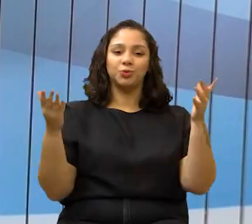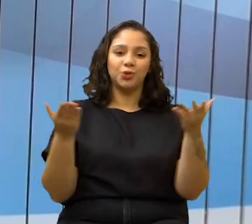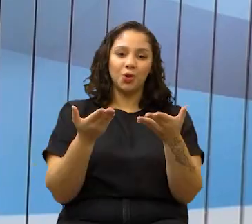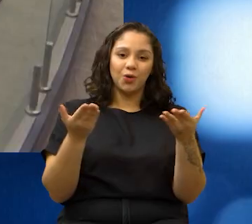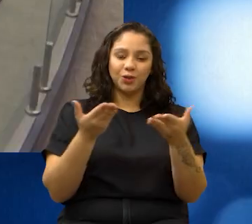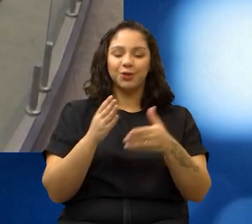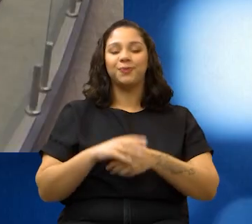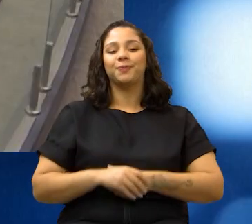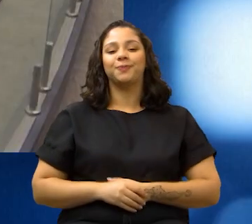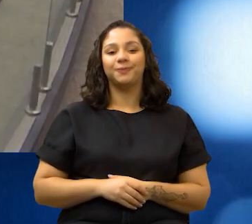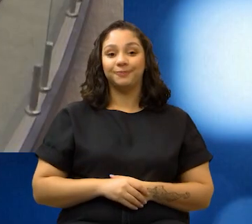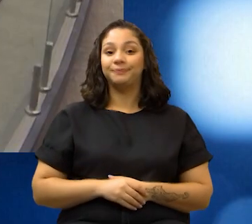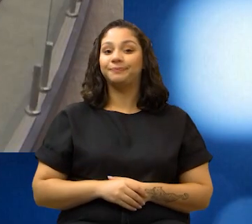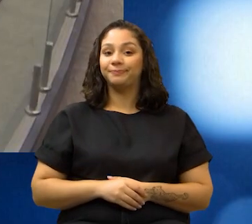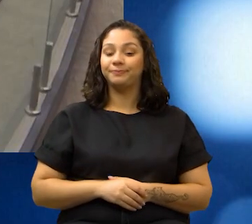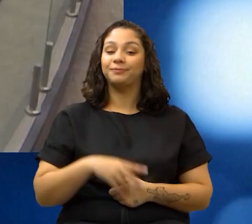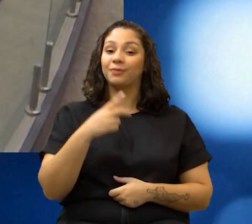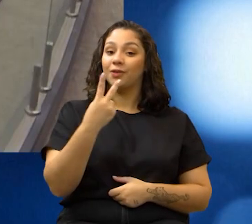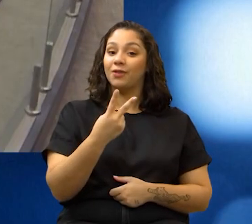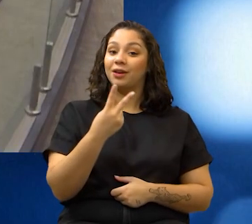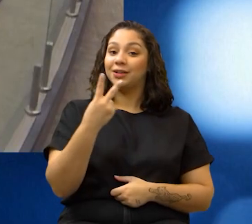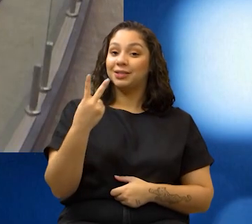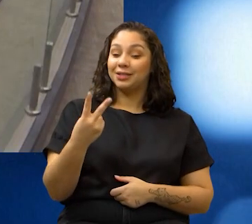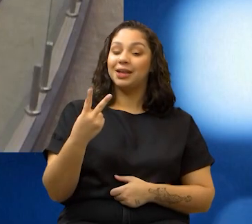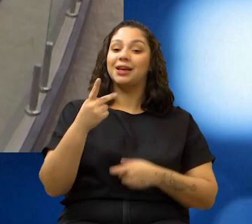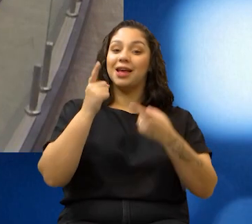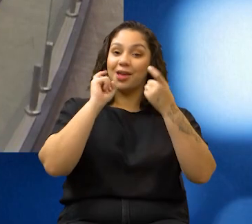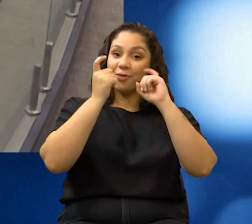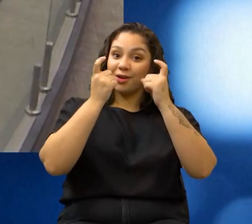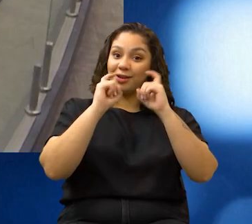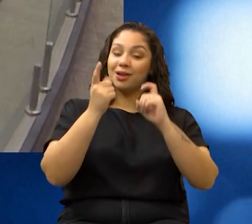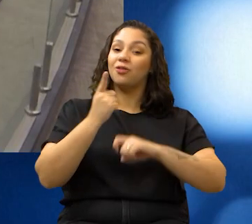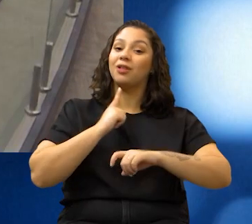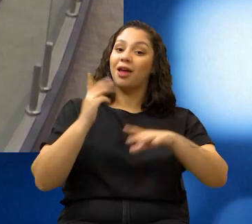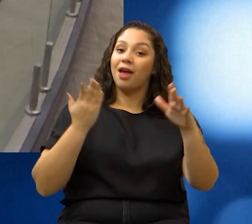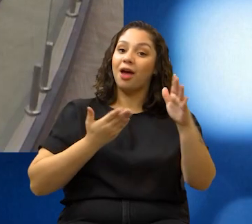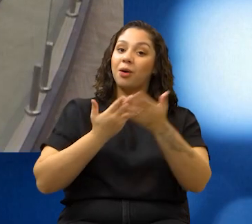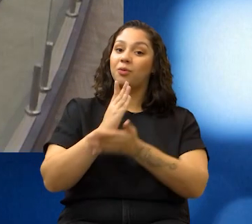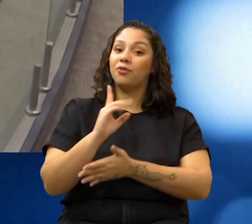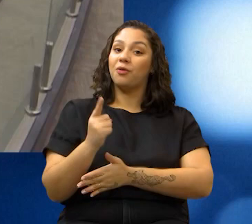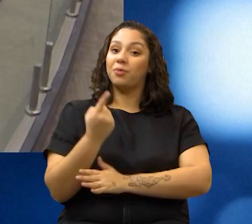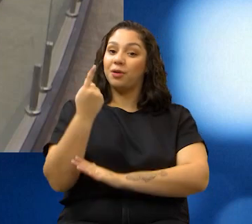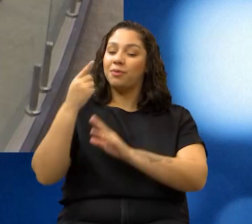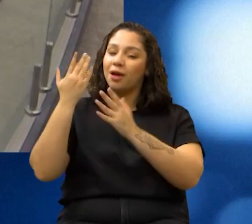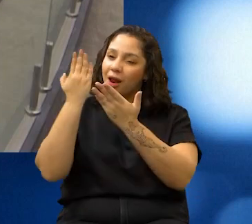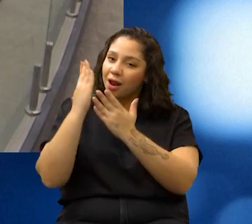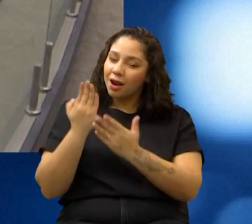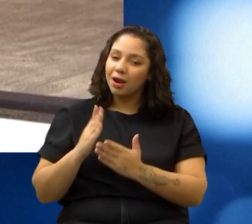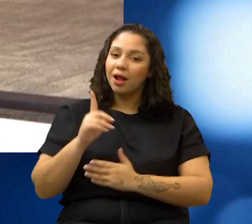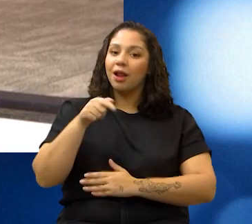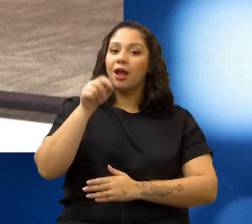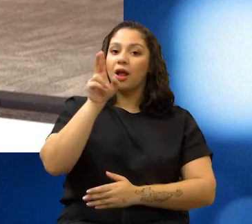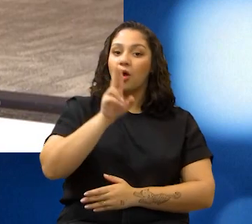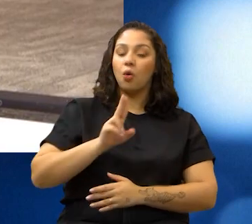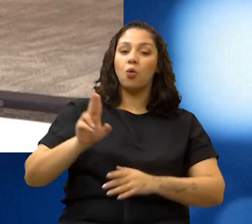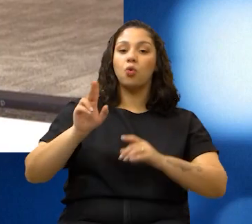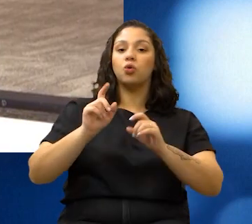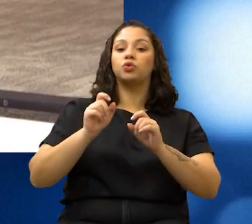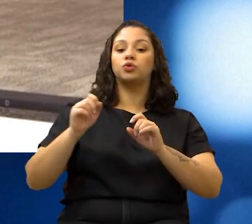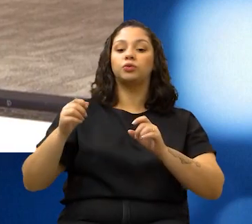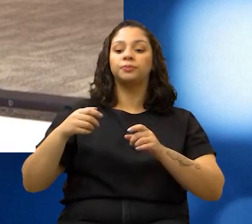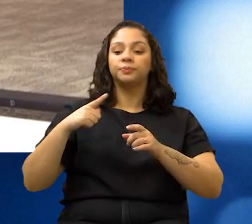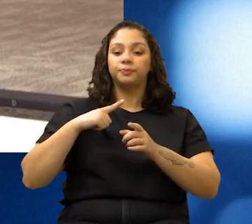de hoje. Na 22ª reunião ordinária, vereadores aprovam em primeira análise o uso de